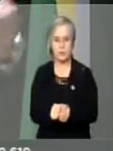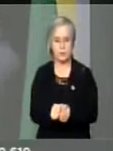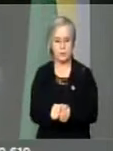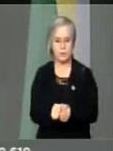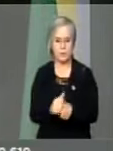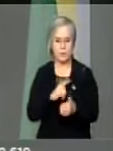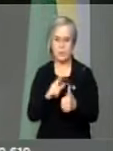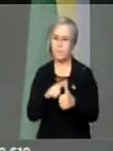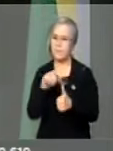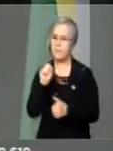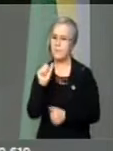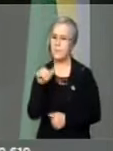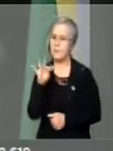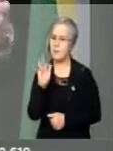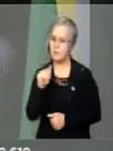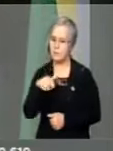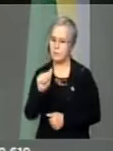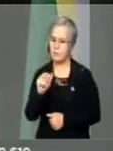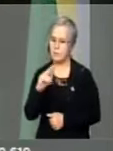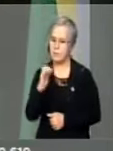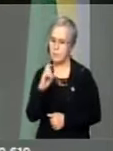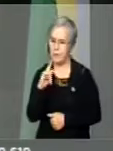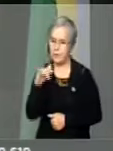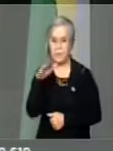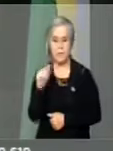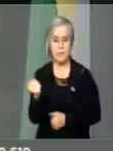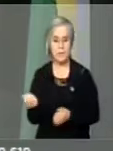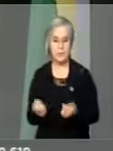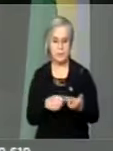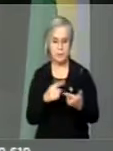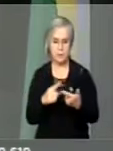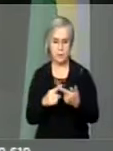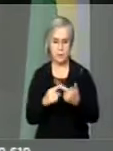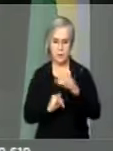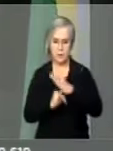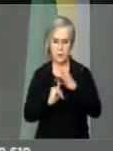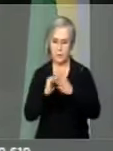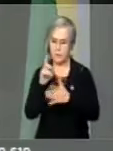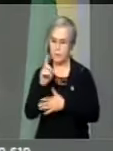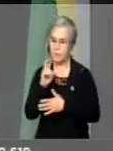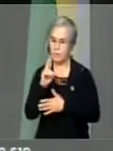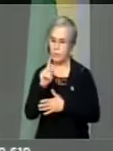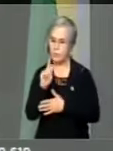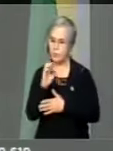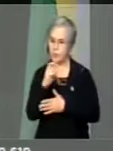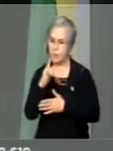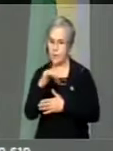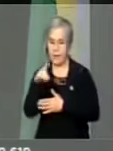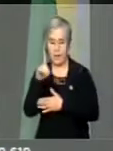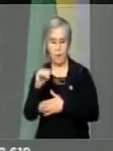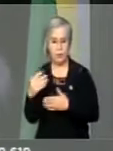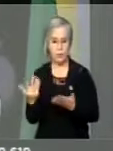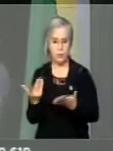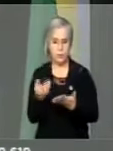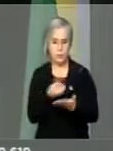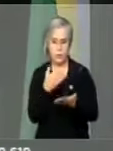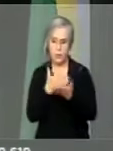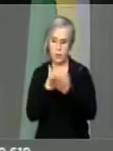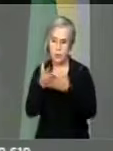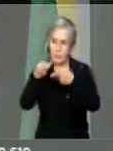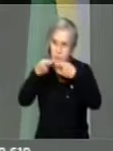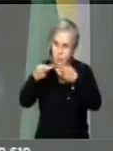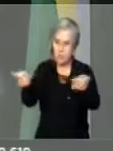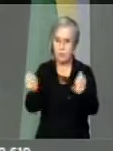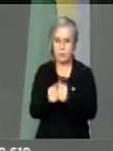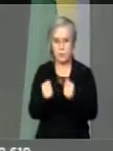Santa Marcelina, lá em Itaquera, por exemplo, na Zona Leste, o Instituto Dr. Arnaldo, no centro de São Paulo. E começamos essa ação